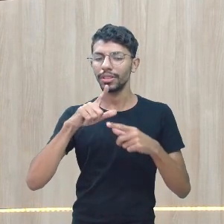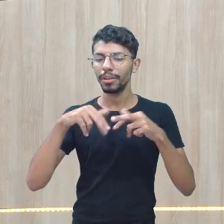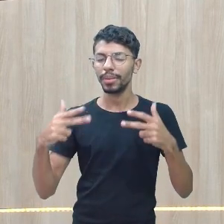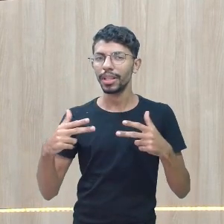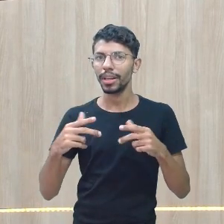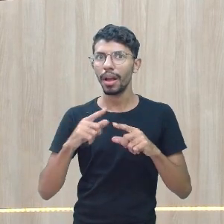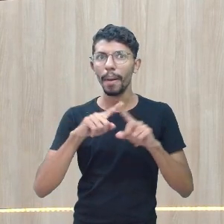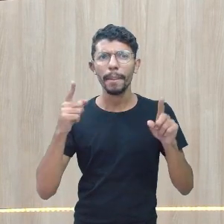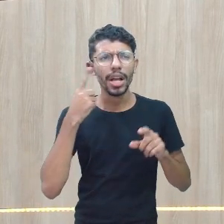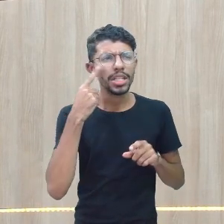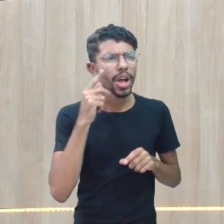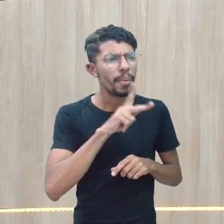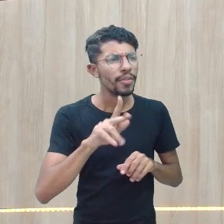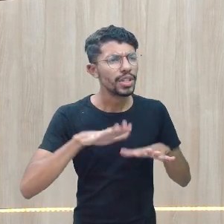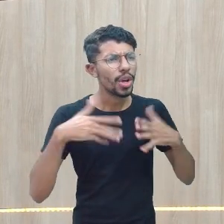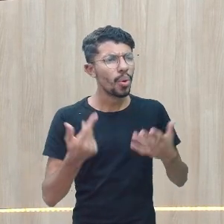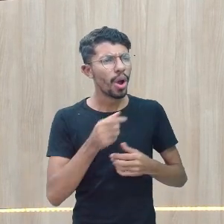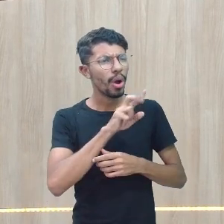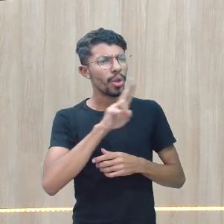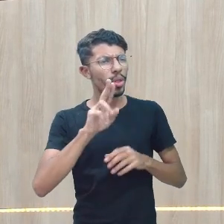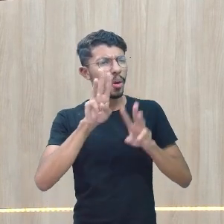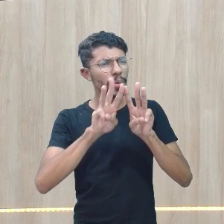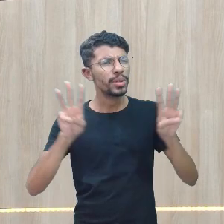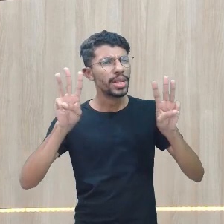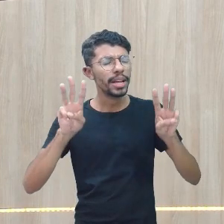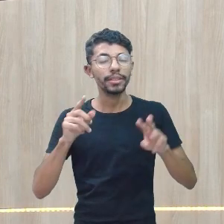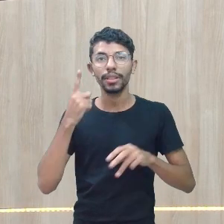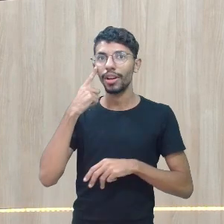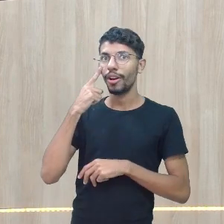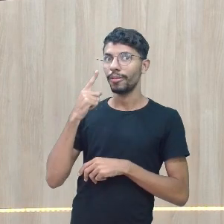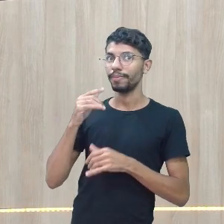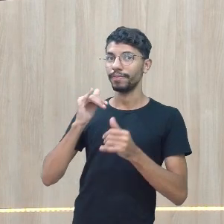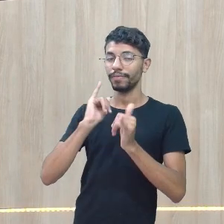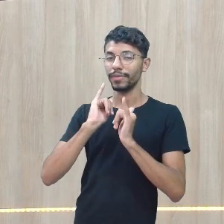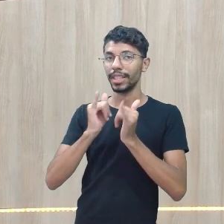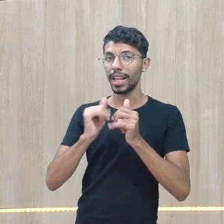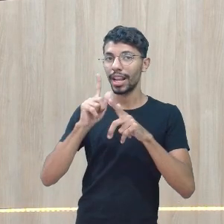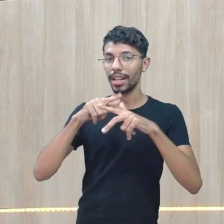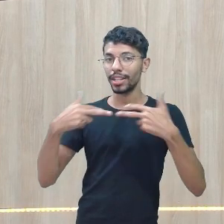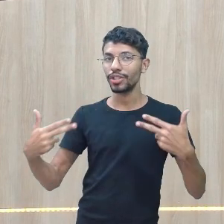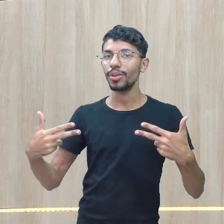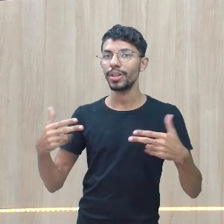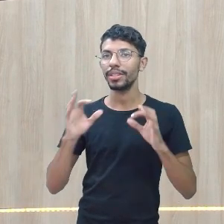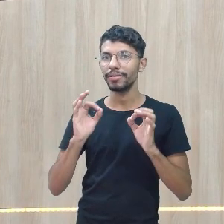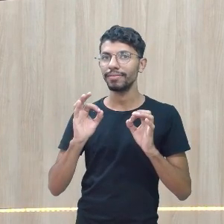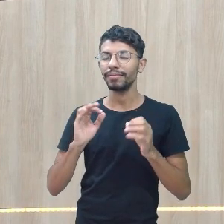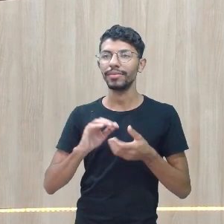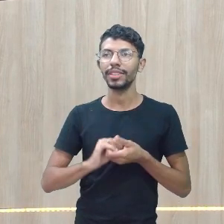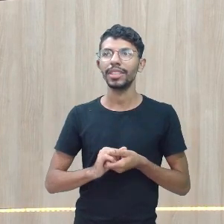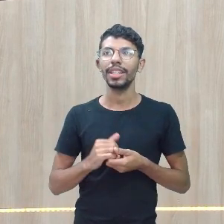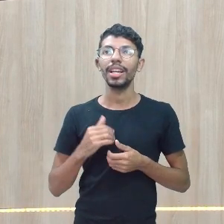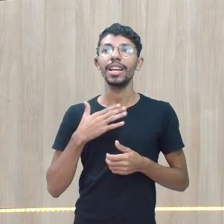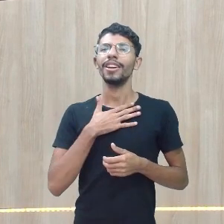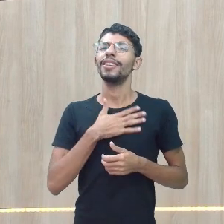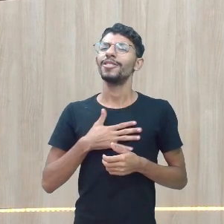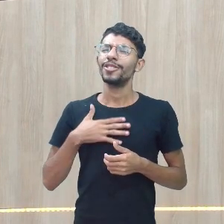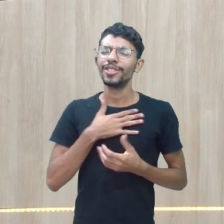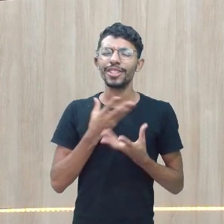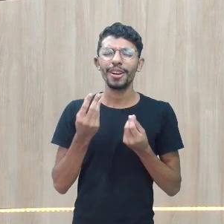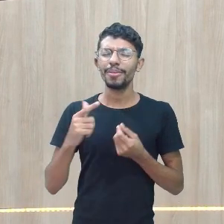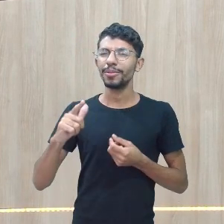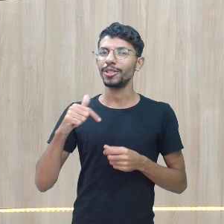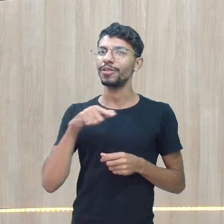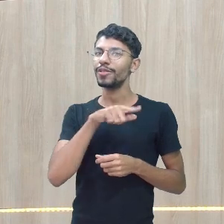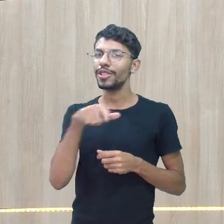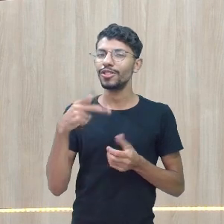pesquisar? A Internet das Coisas. Não deixem de ver, ok, pessoal? Gostaria muito de ter vocês na